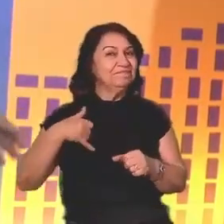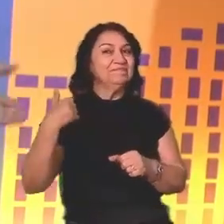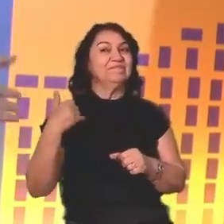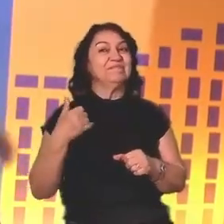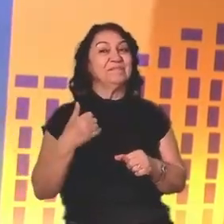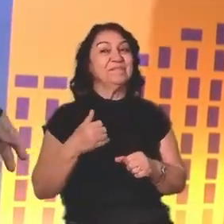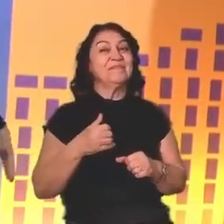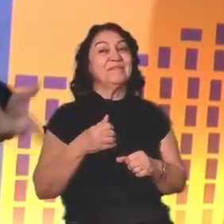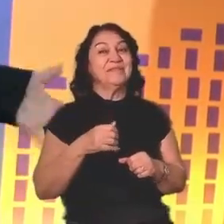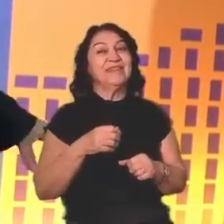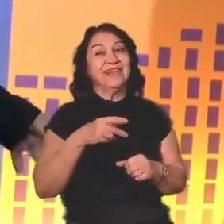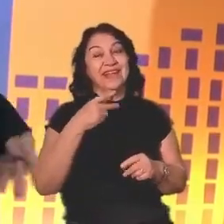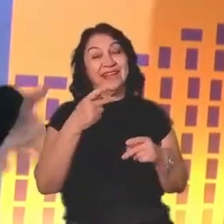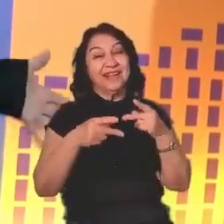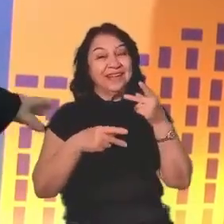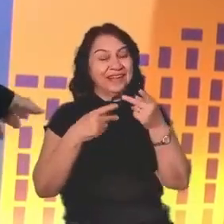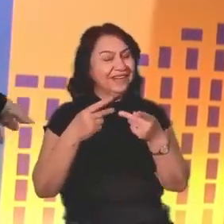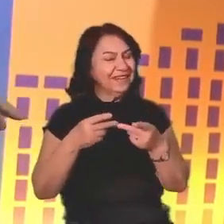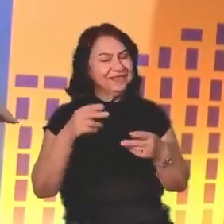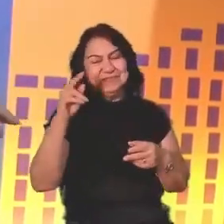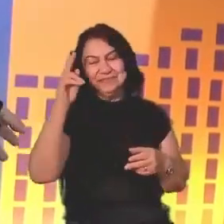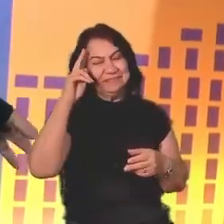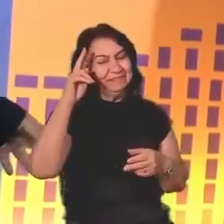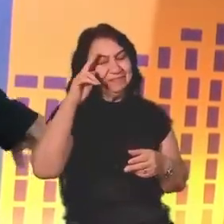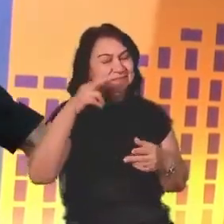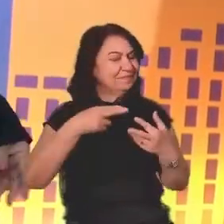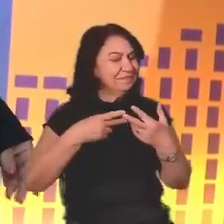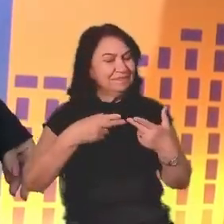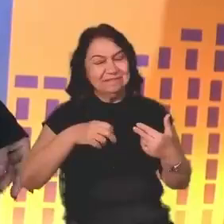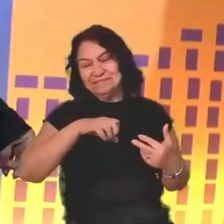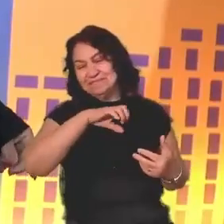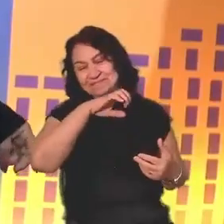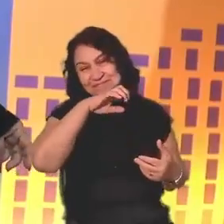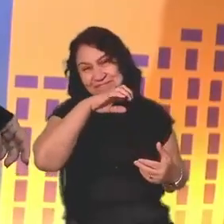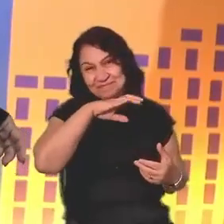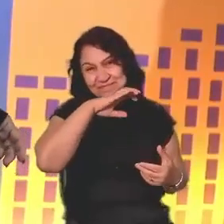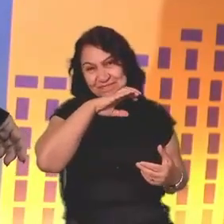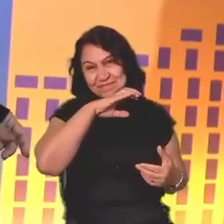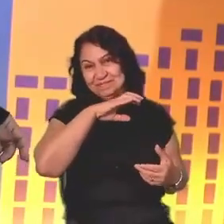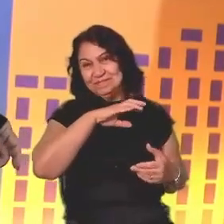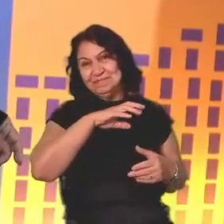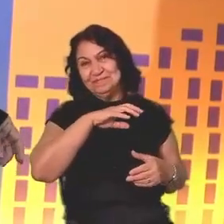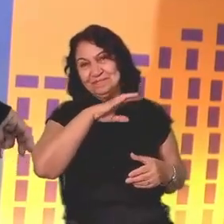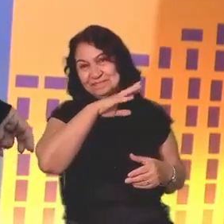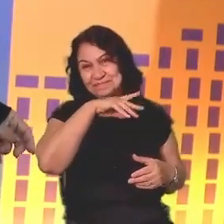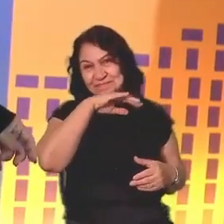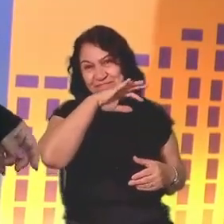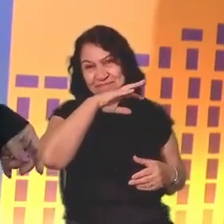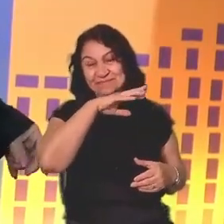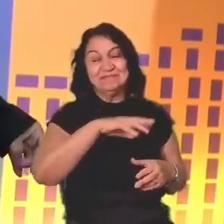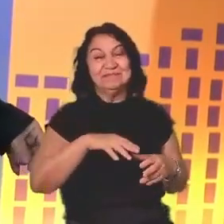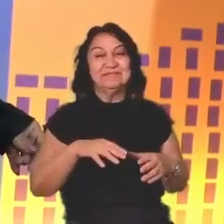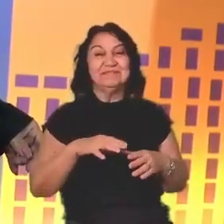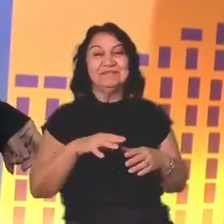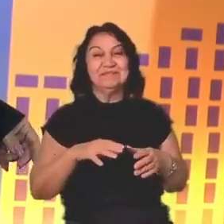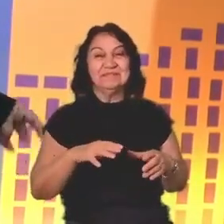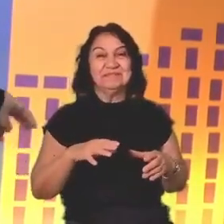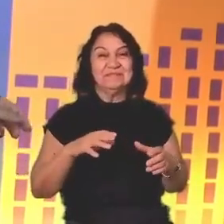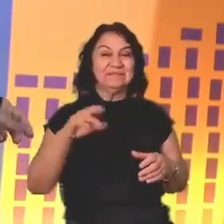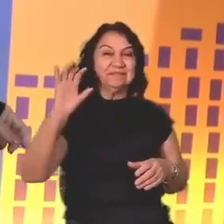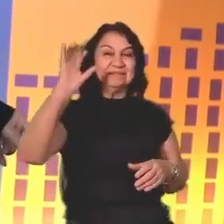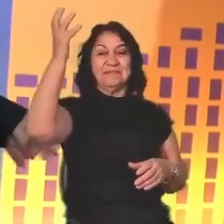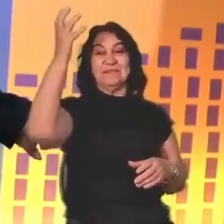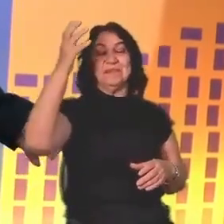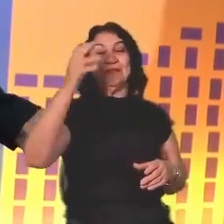ele e falo, graças a Deus que eu nem lembro disso, porque ele era pequenininho, né? E aí nós estamos aí. Então, eu